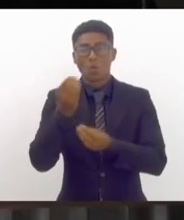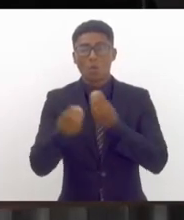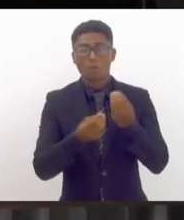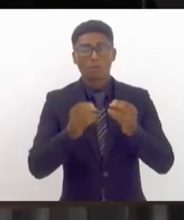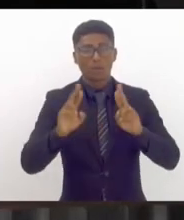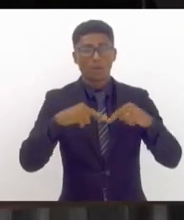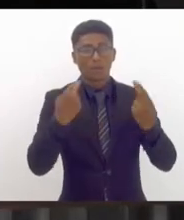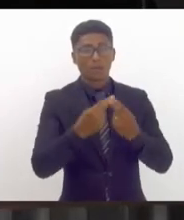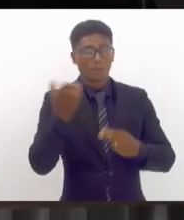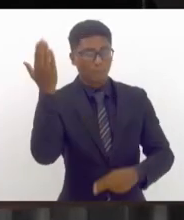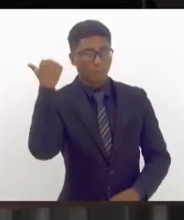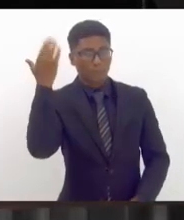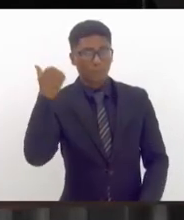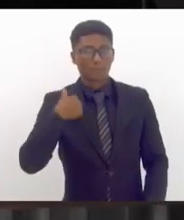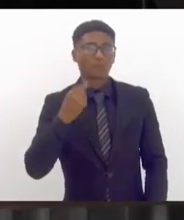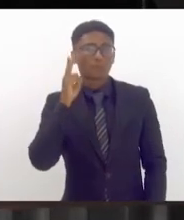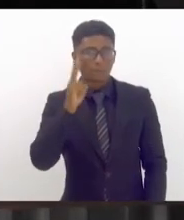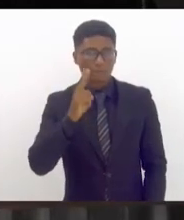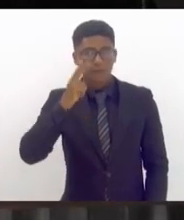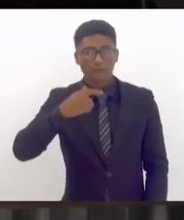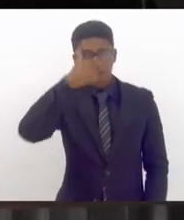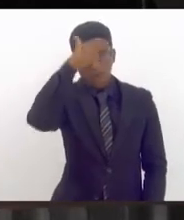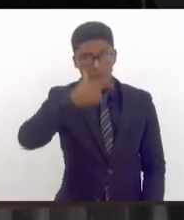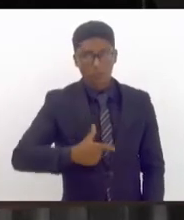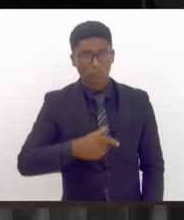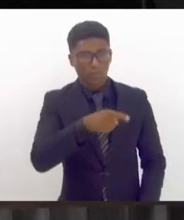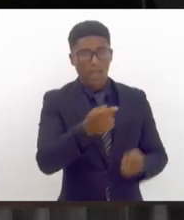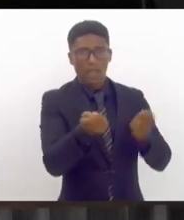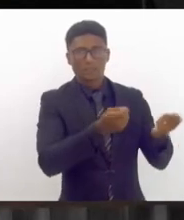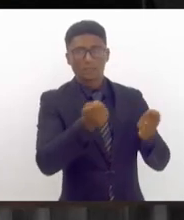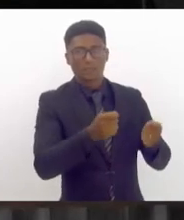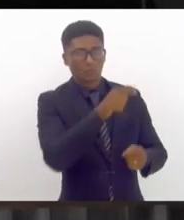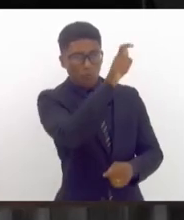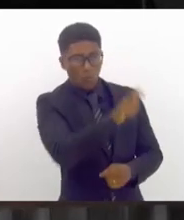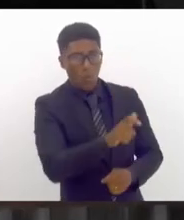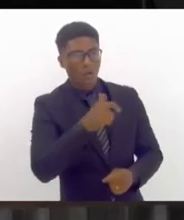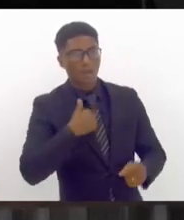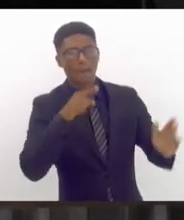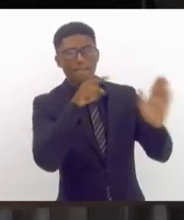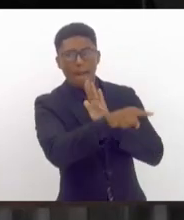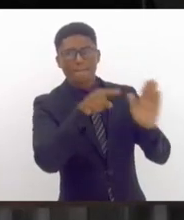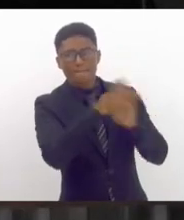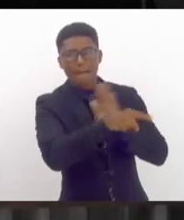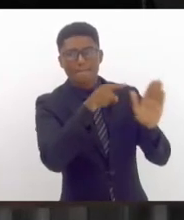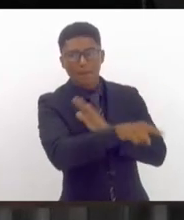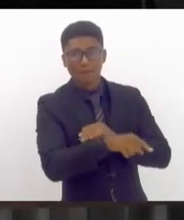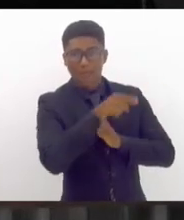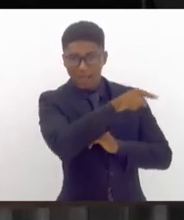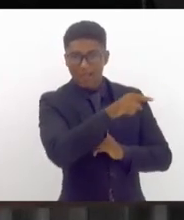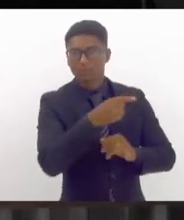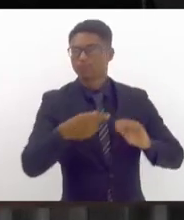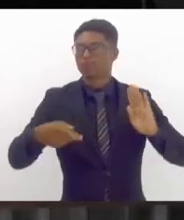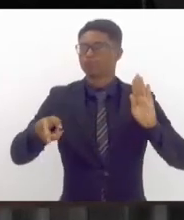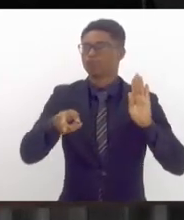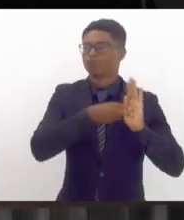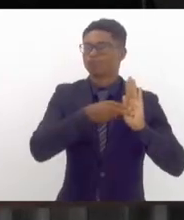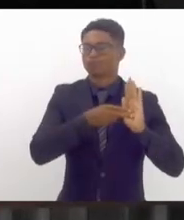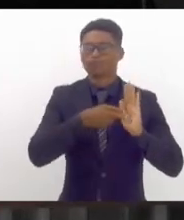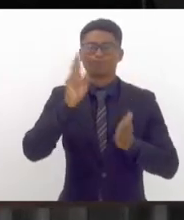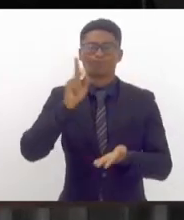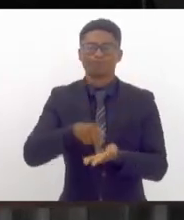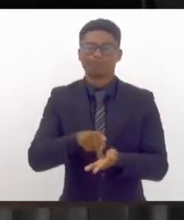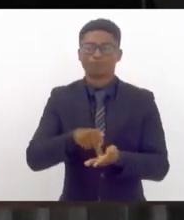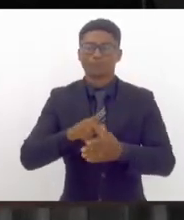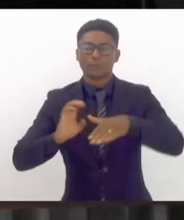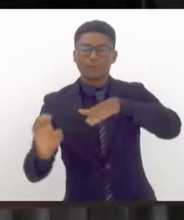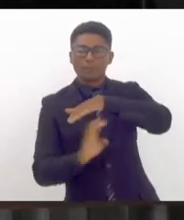enquanto vereador, que questionei o administrador, deputada, do prédio, e ele assumiu que a empresa pegou o